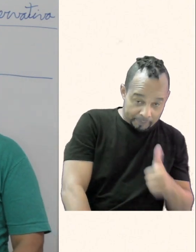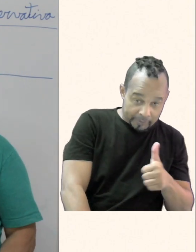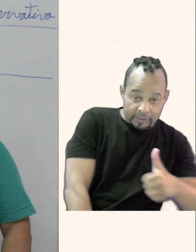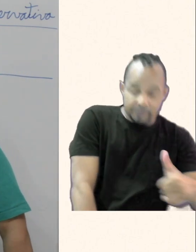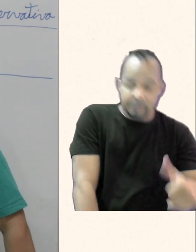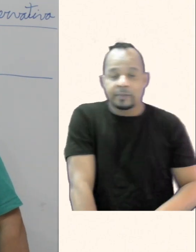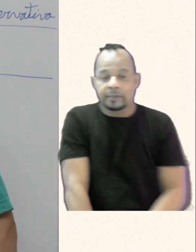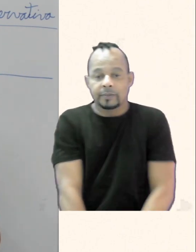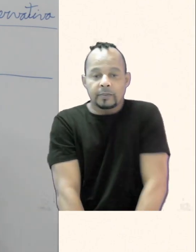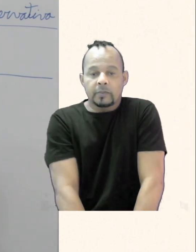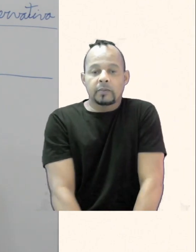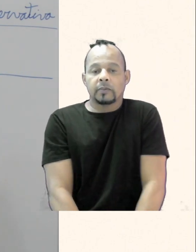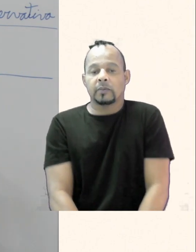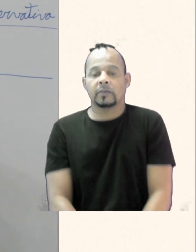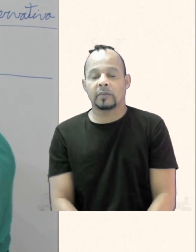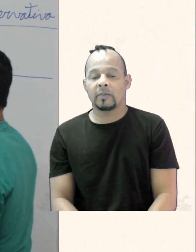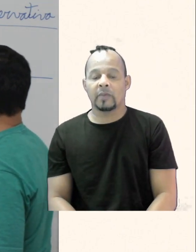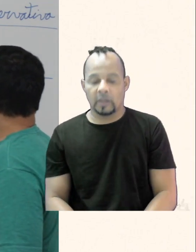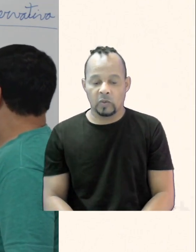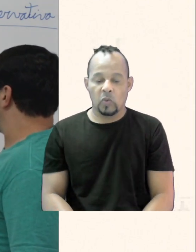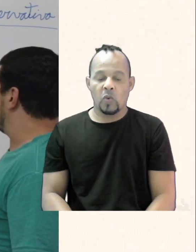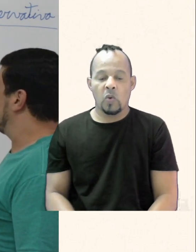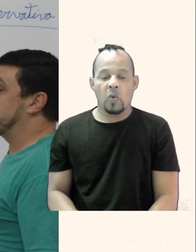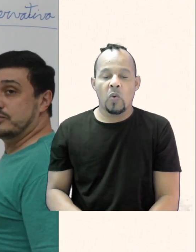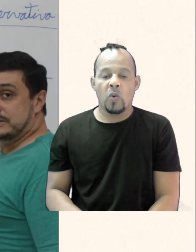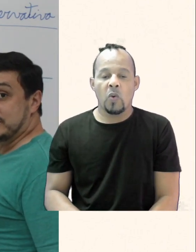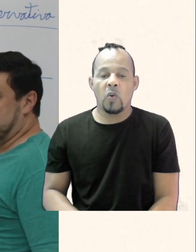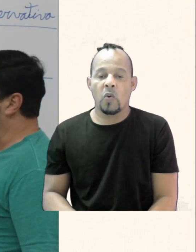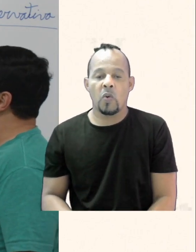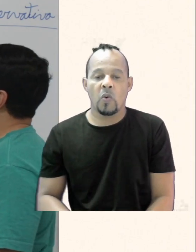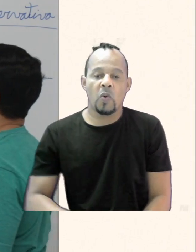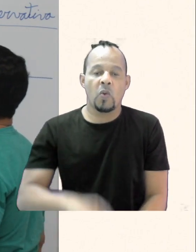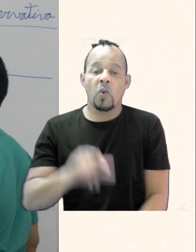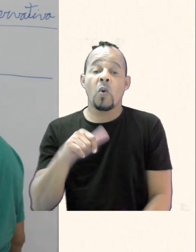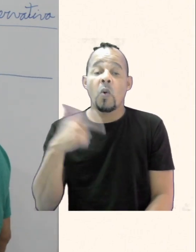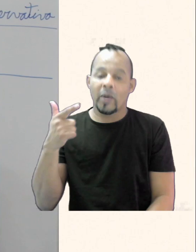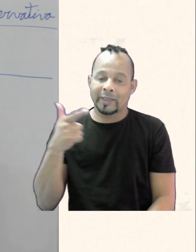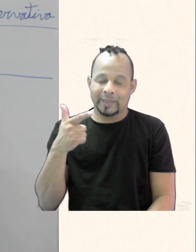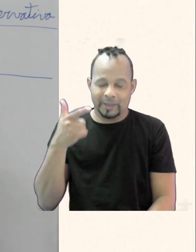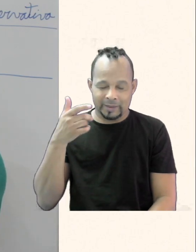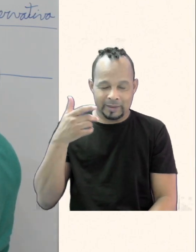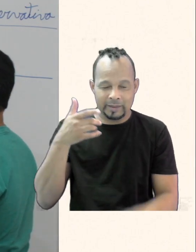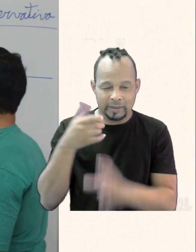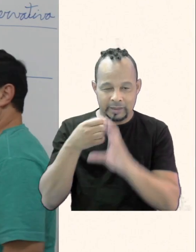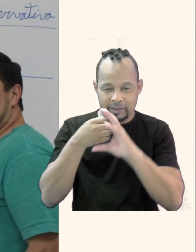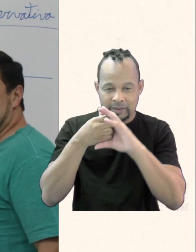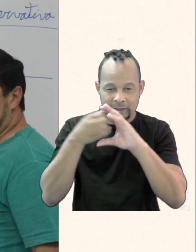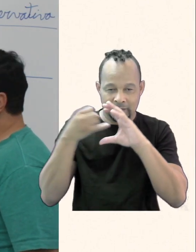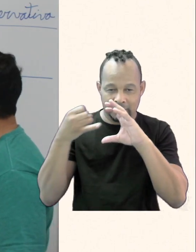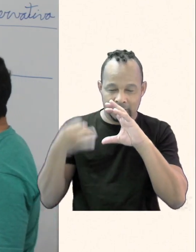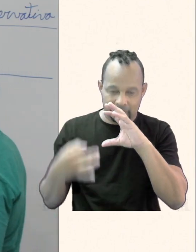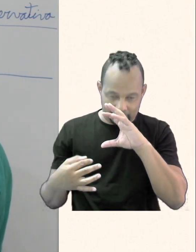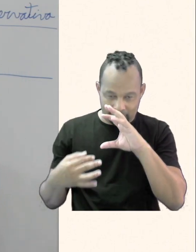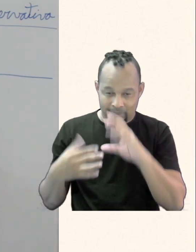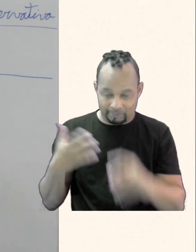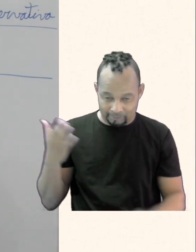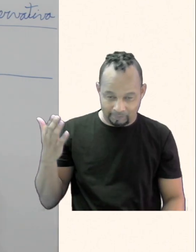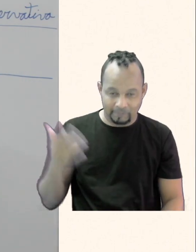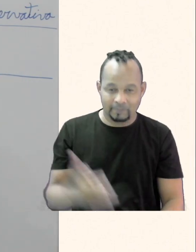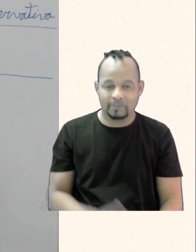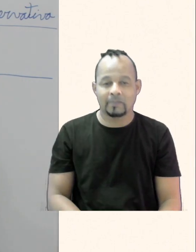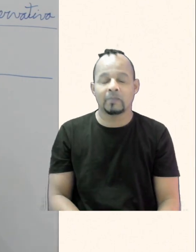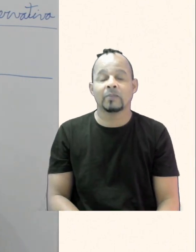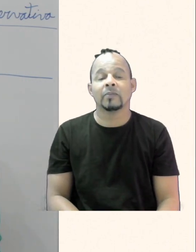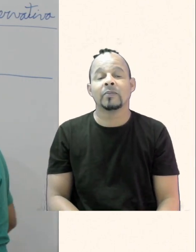Tem uma outra propriedade desta força conservativa, que agora nós já demos um nome,